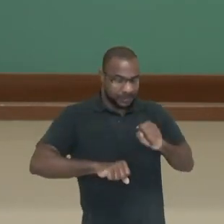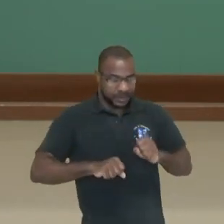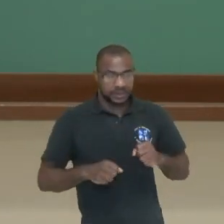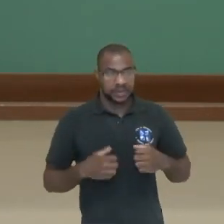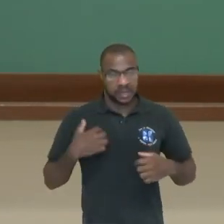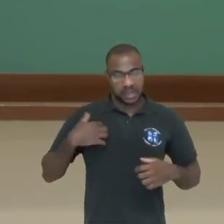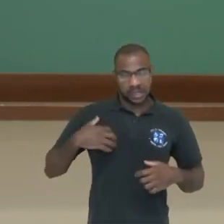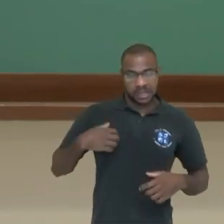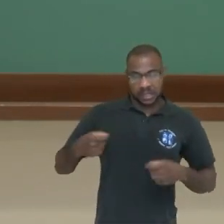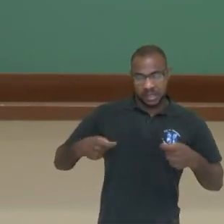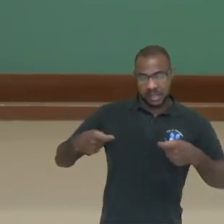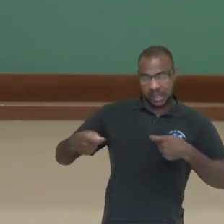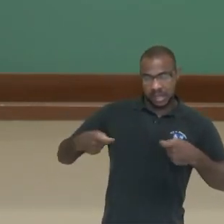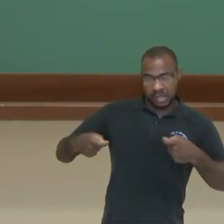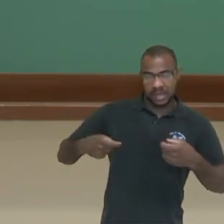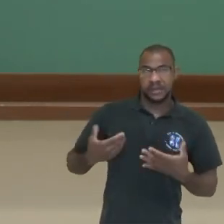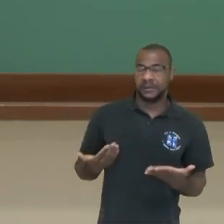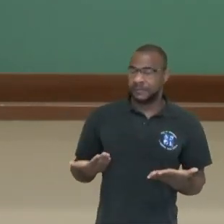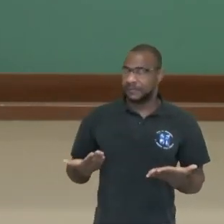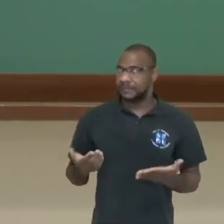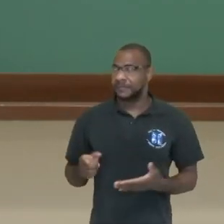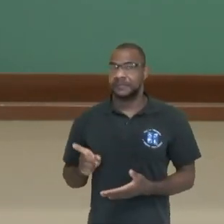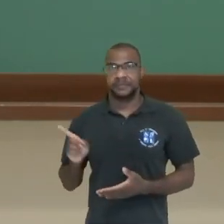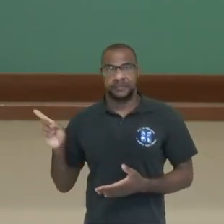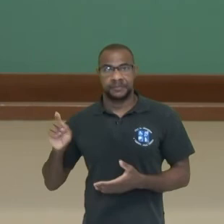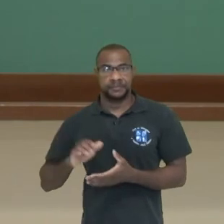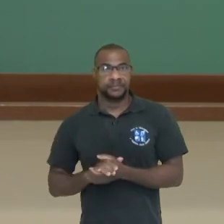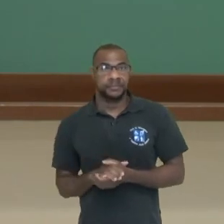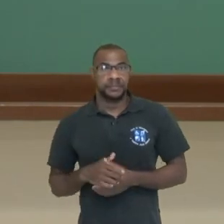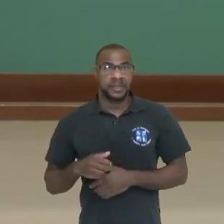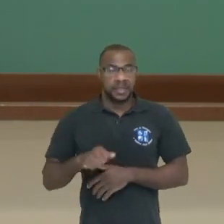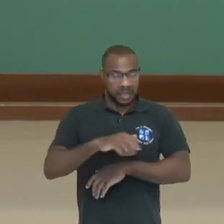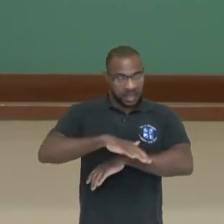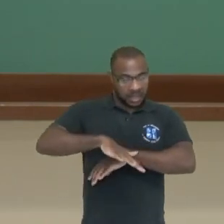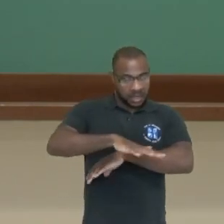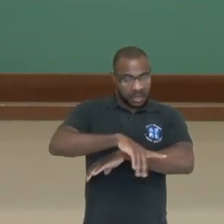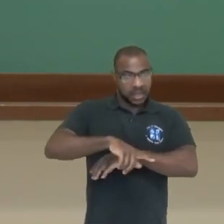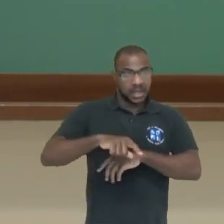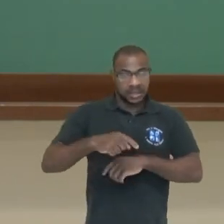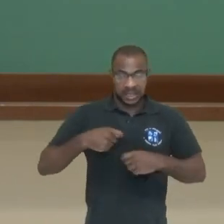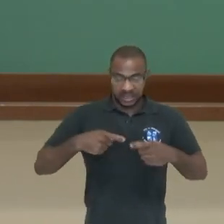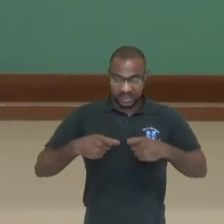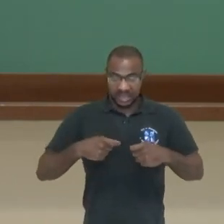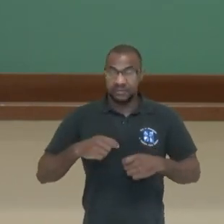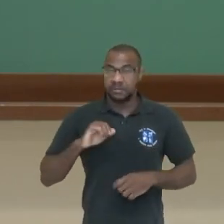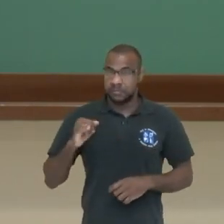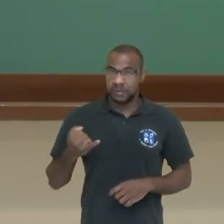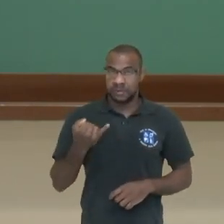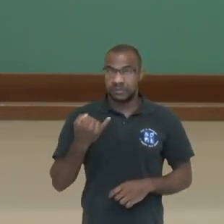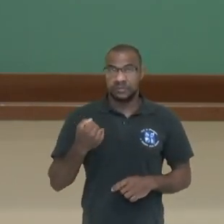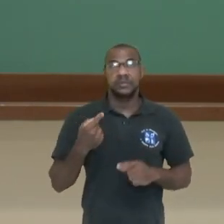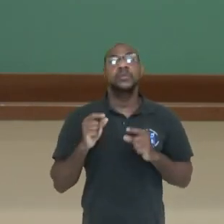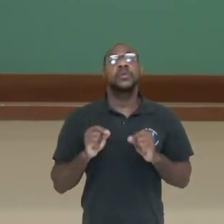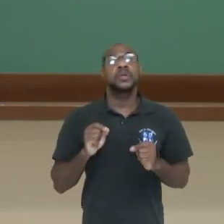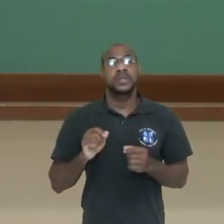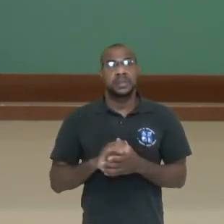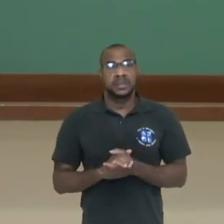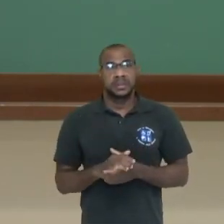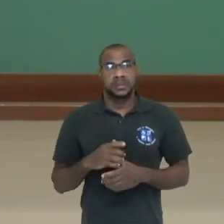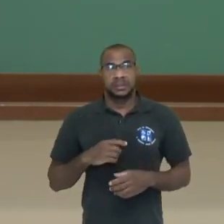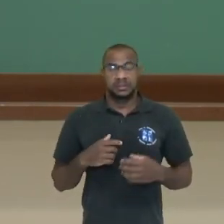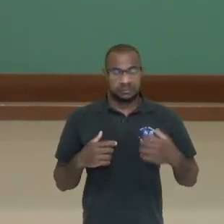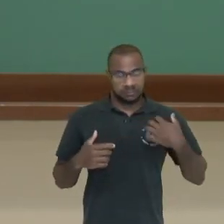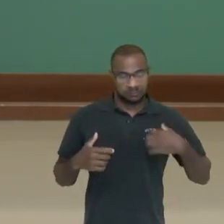e a Inglaterra chama de Ilhas Falkland. Essa guerra aí foi importantíssima, envolvendo o combate